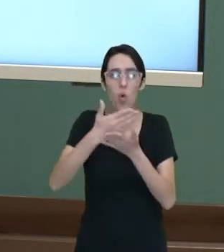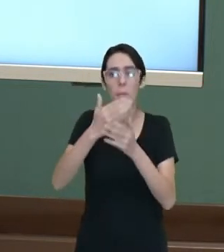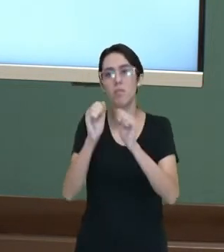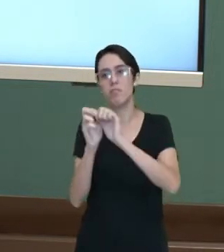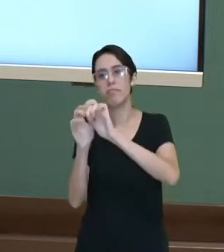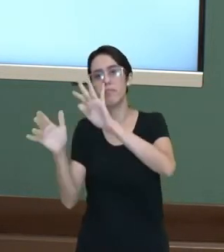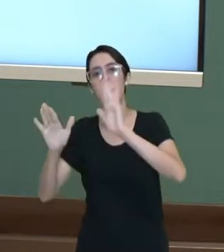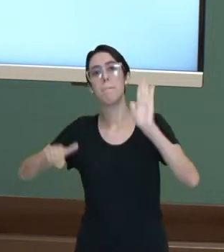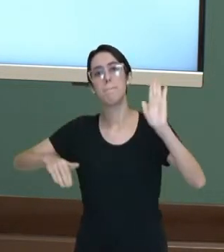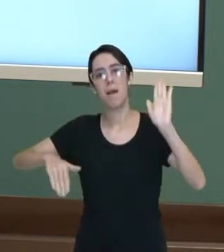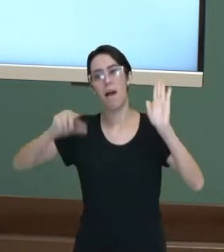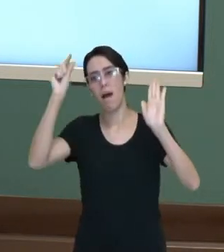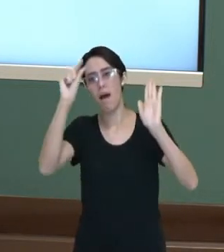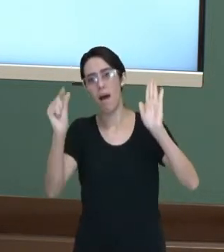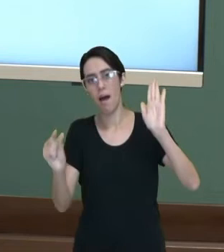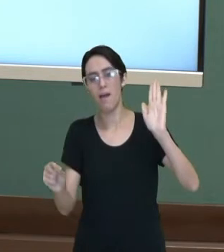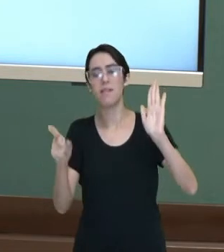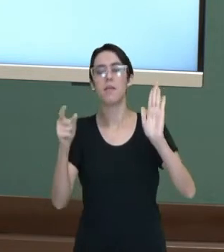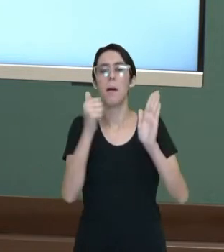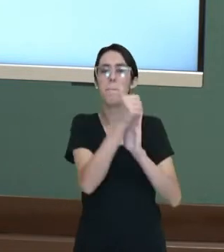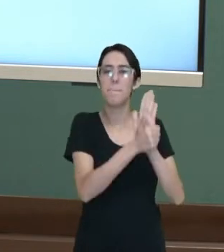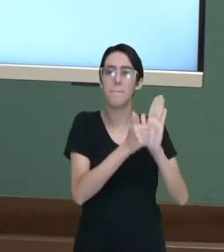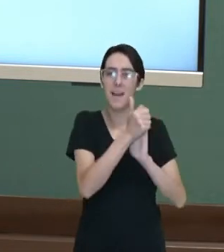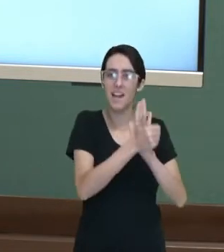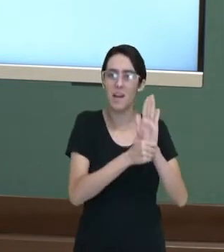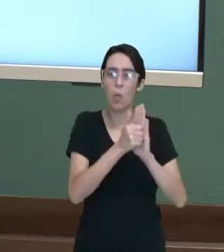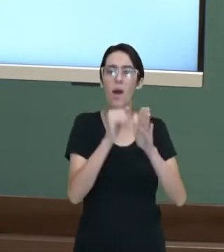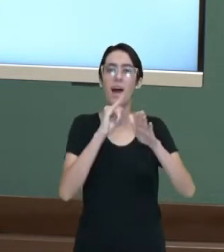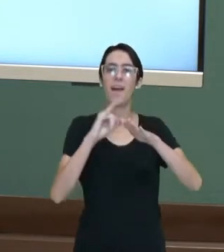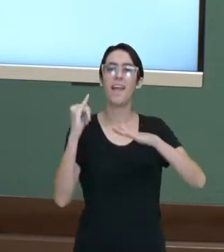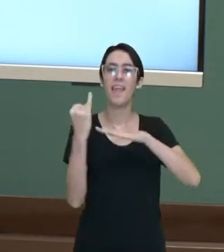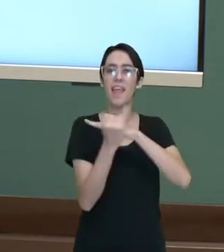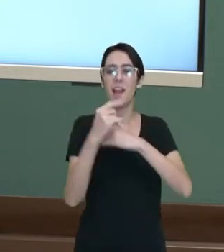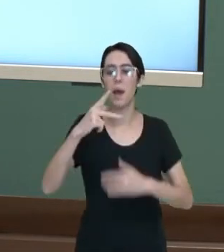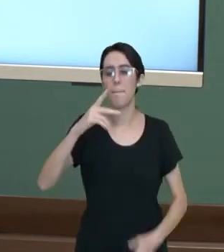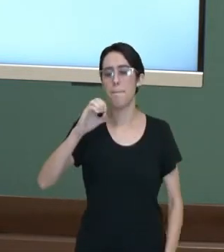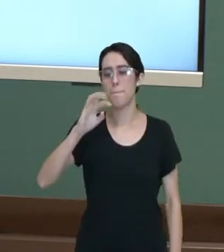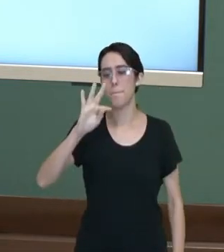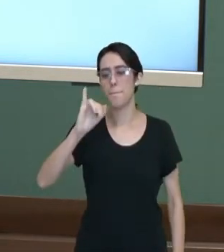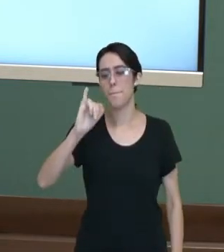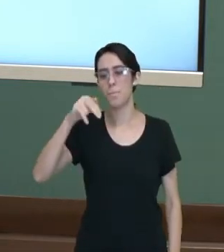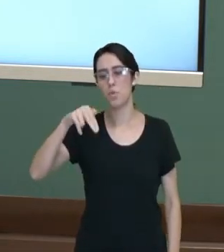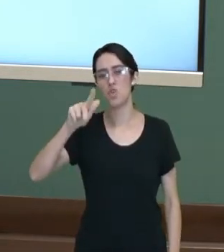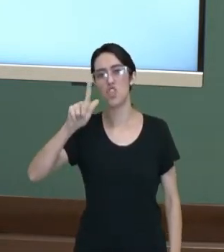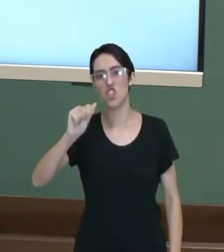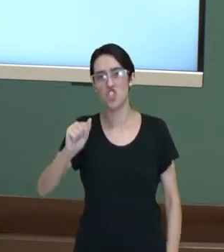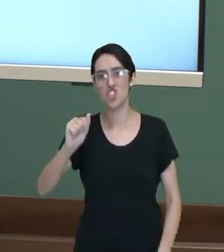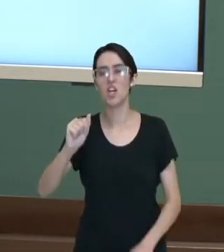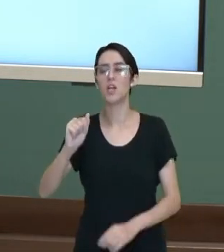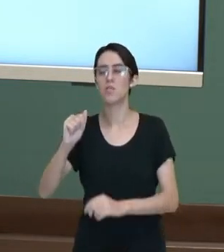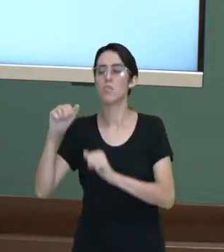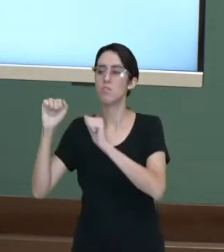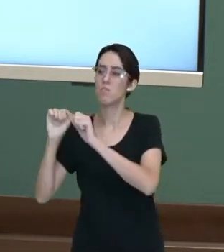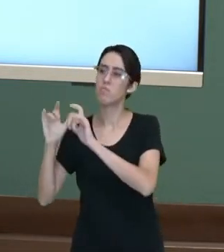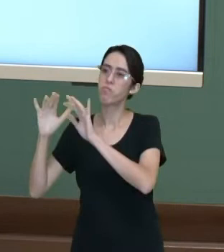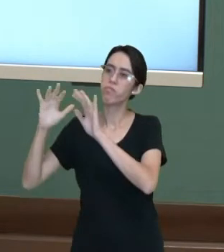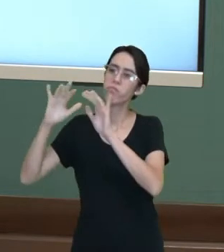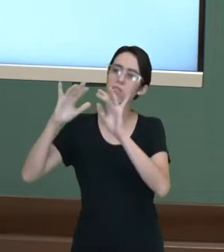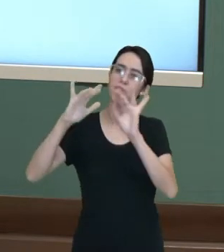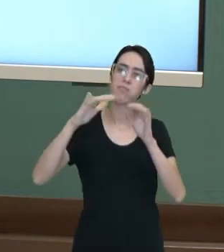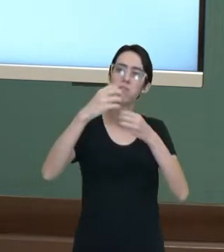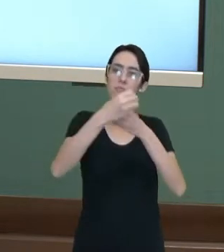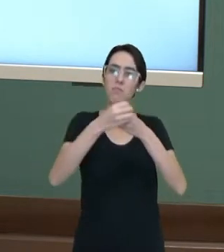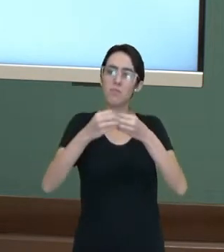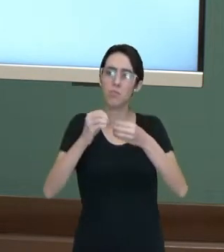Ali na cidade de Paranaguá, Ilha da Cotinga, né? Vem subindo aqui para a região metropolitana